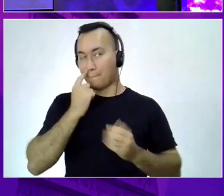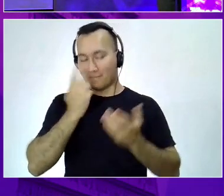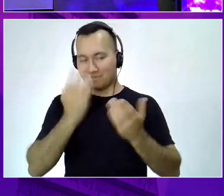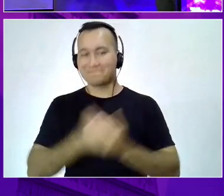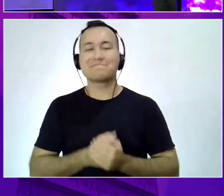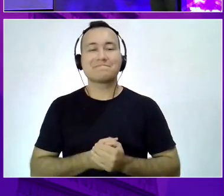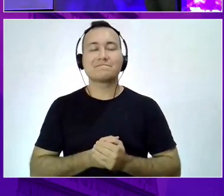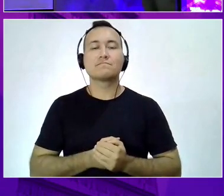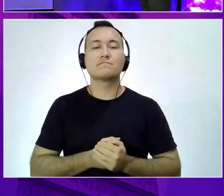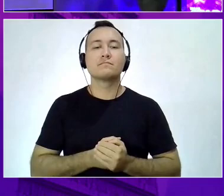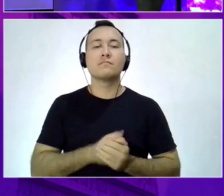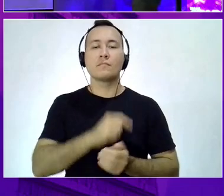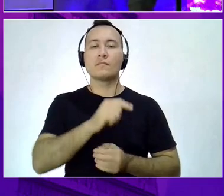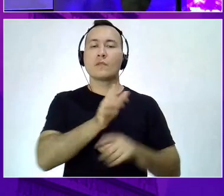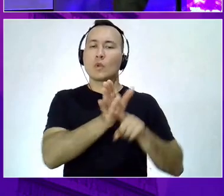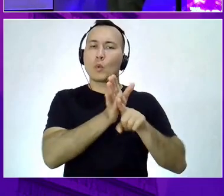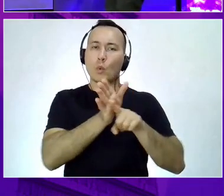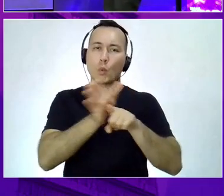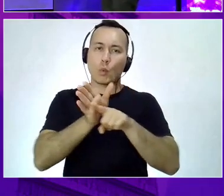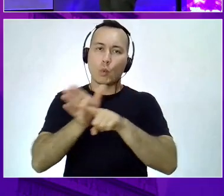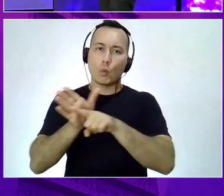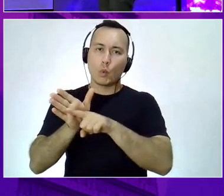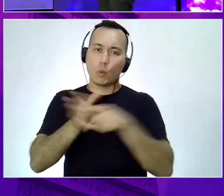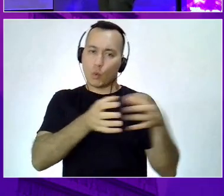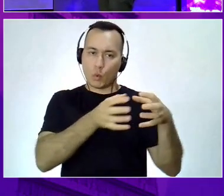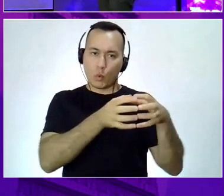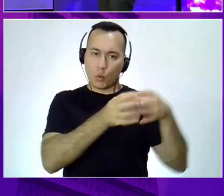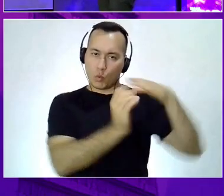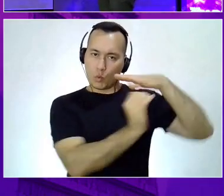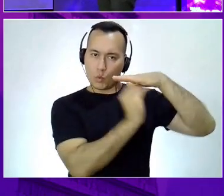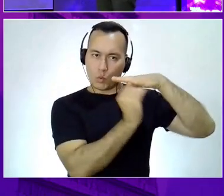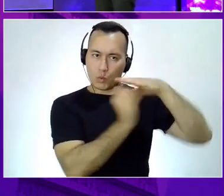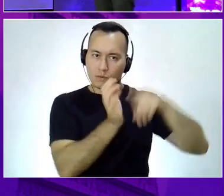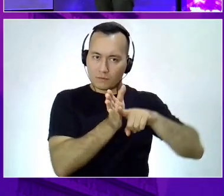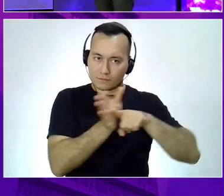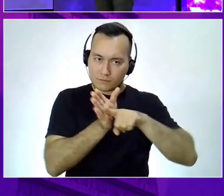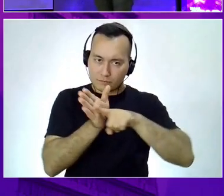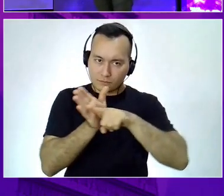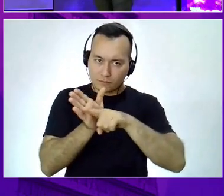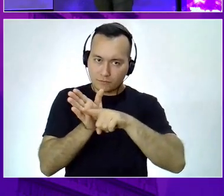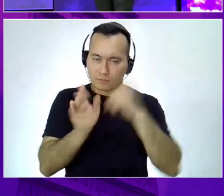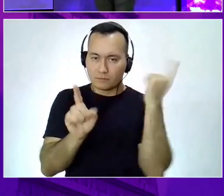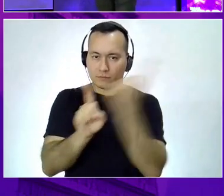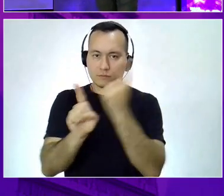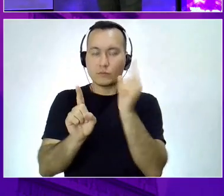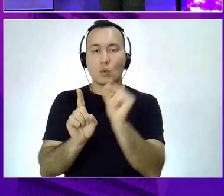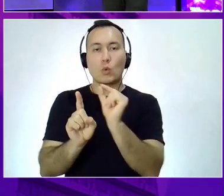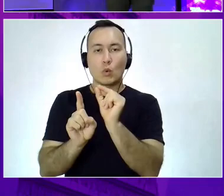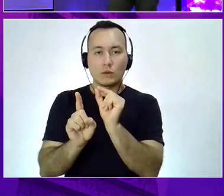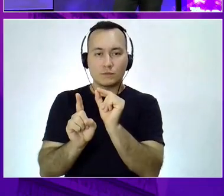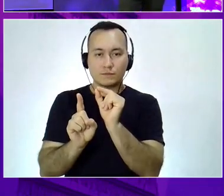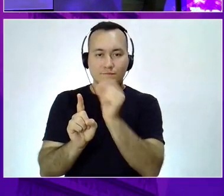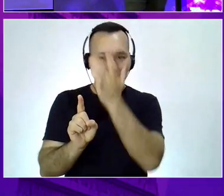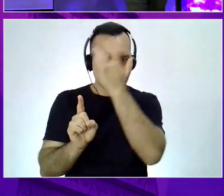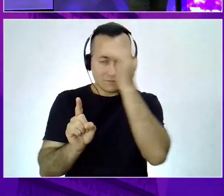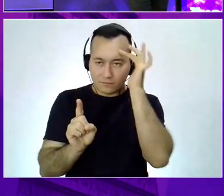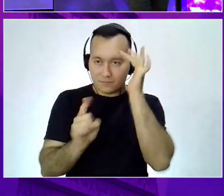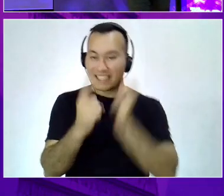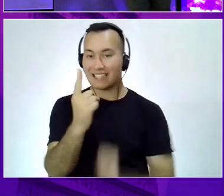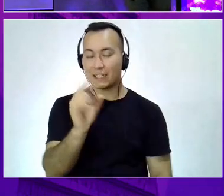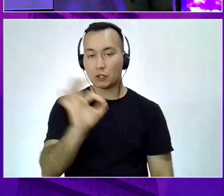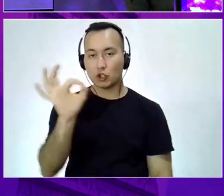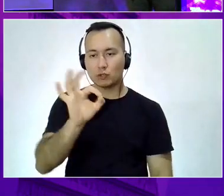apenas 1%, menos de 1%, no Brasil dos sites estão com um grau de